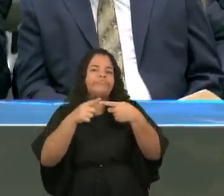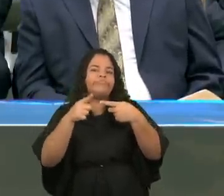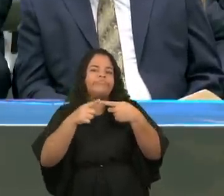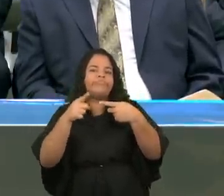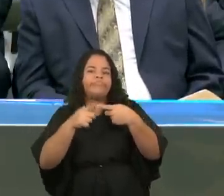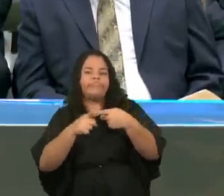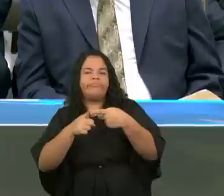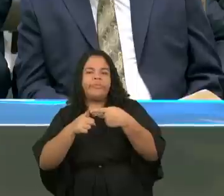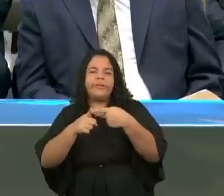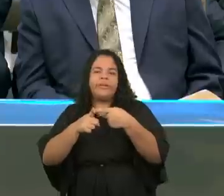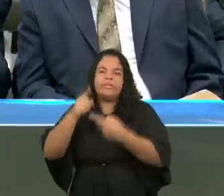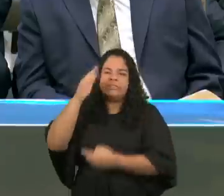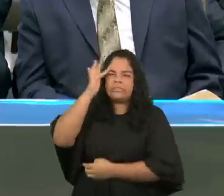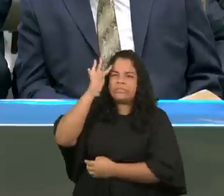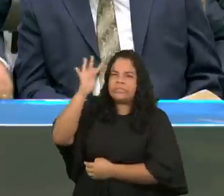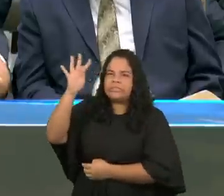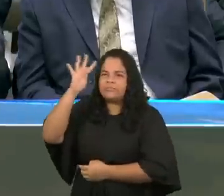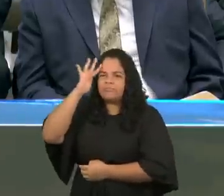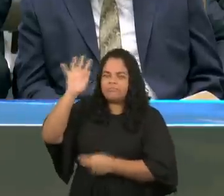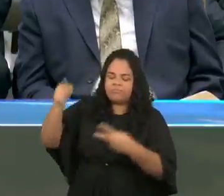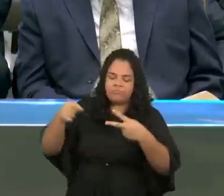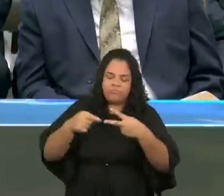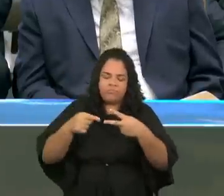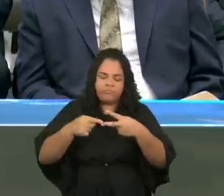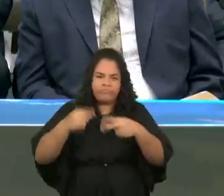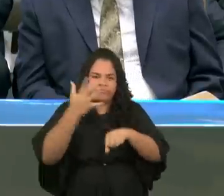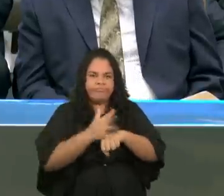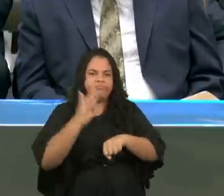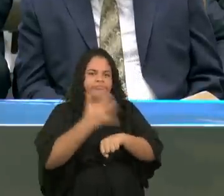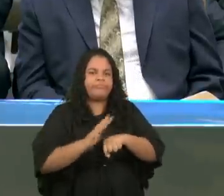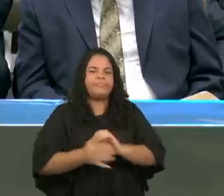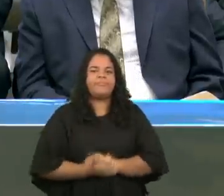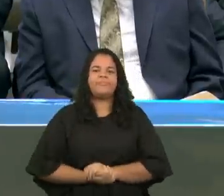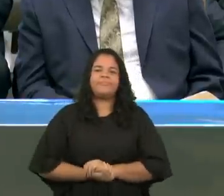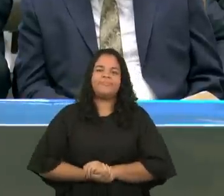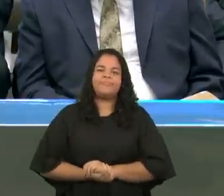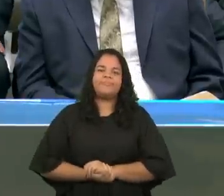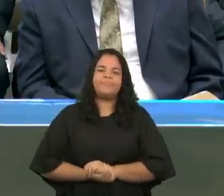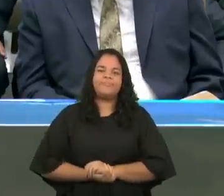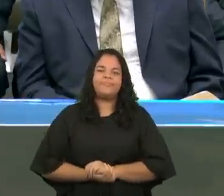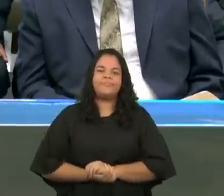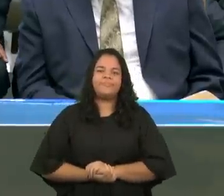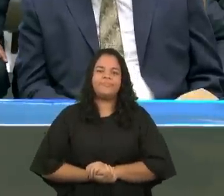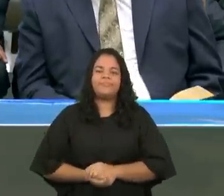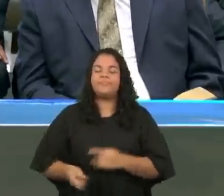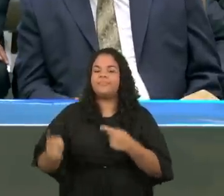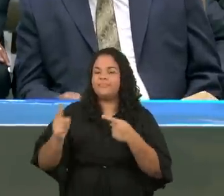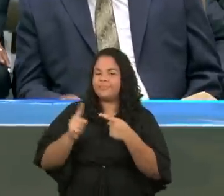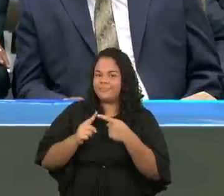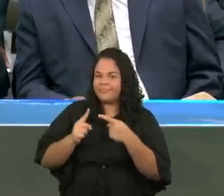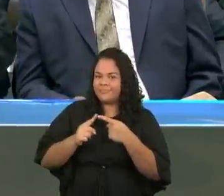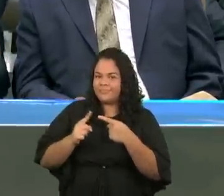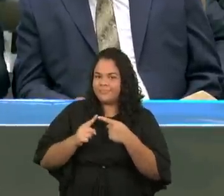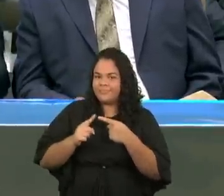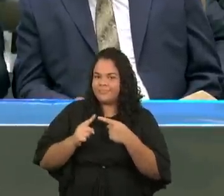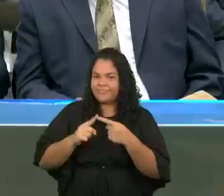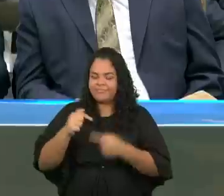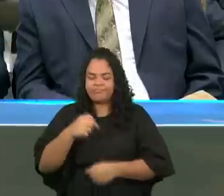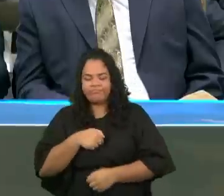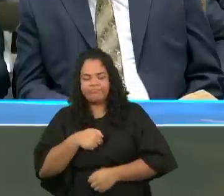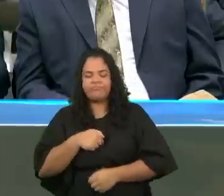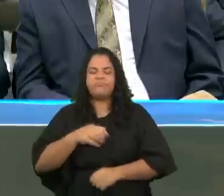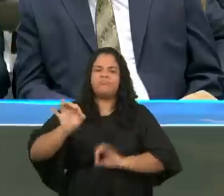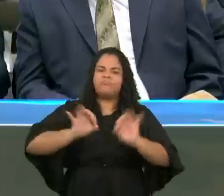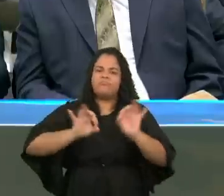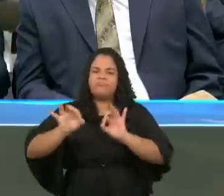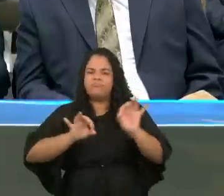A primeira parte tem por finalidade contribuir com argumentos e para despertar